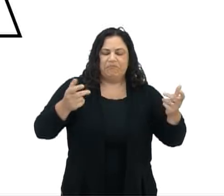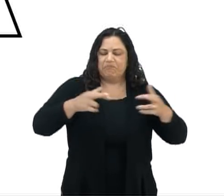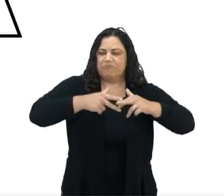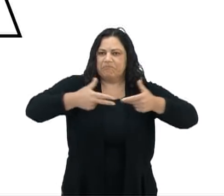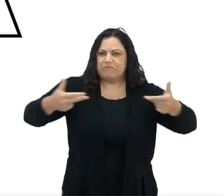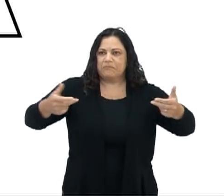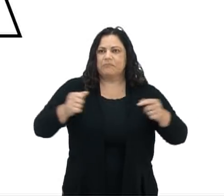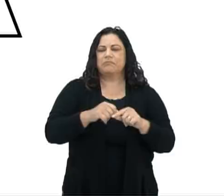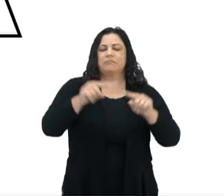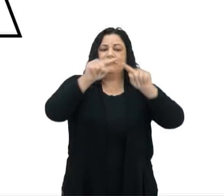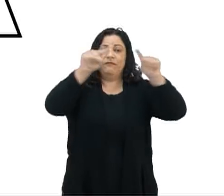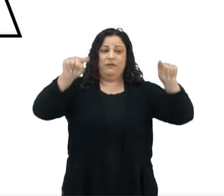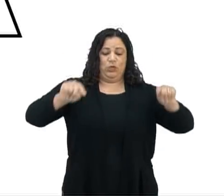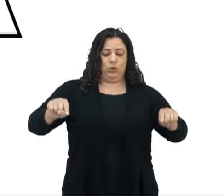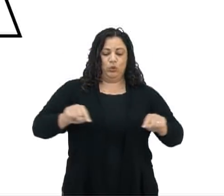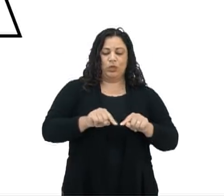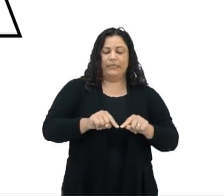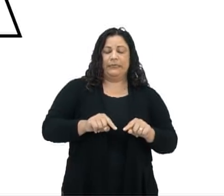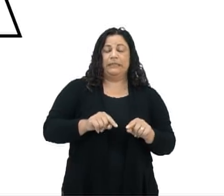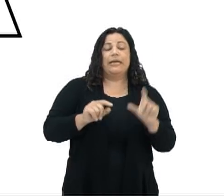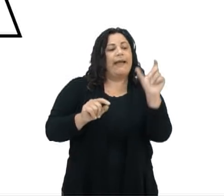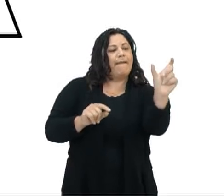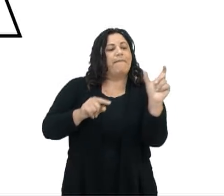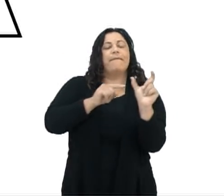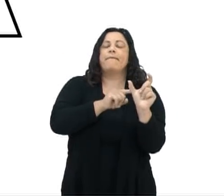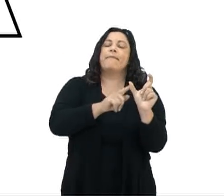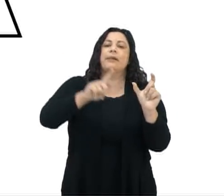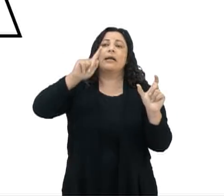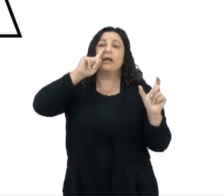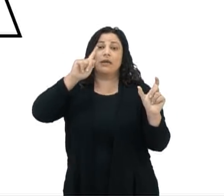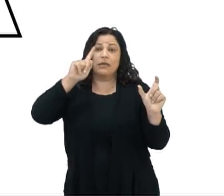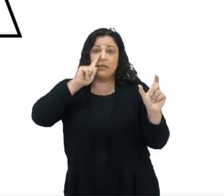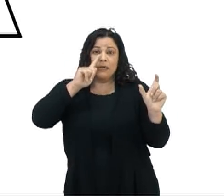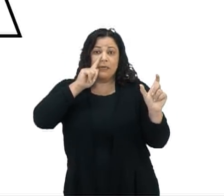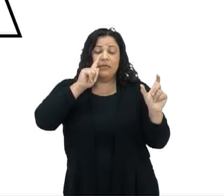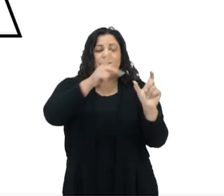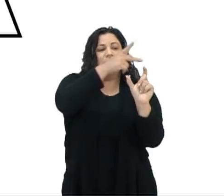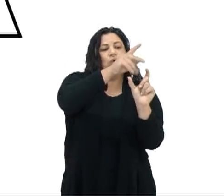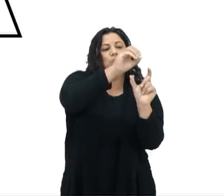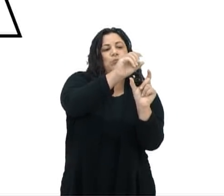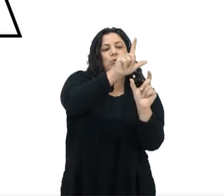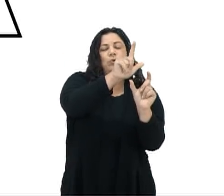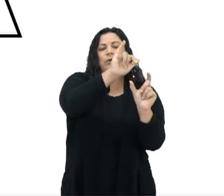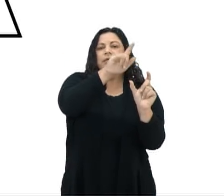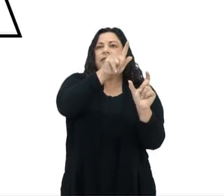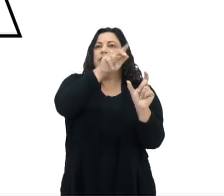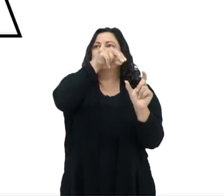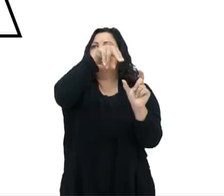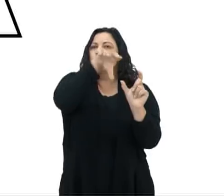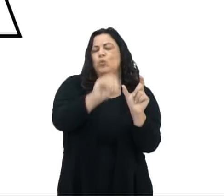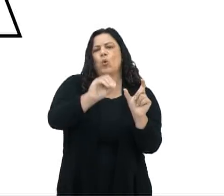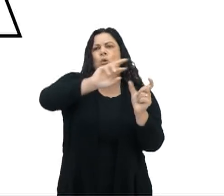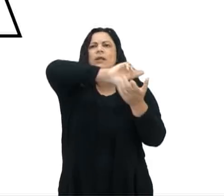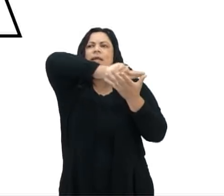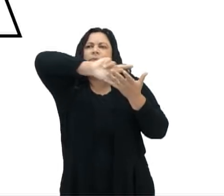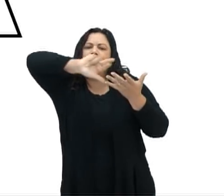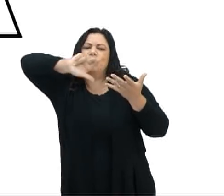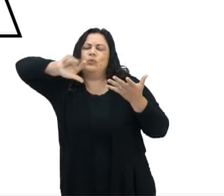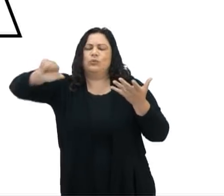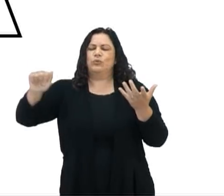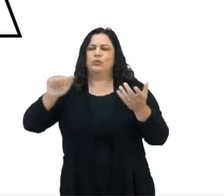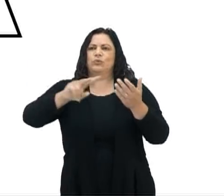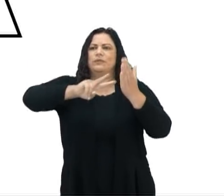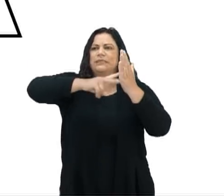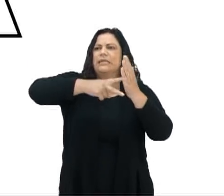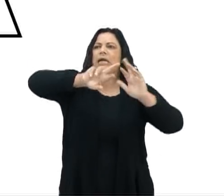Esta palavra polígono é uma palavra grega que significa muitos lados ou muitos ângulos. Aqui nós temos algumas figuras que